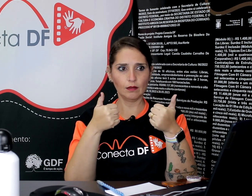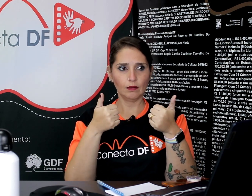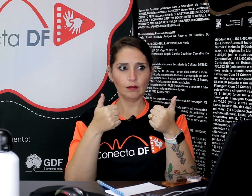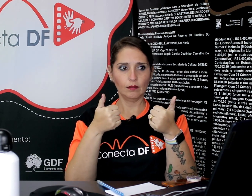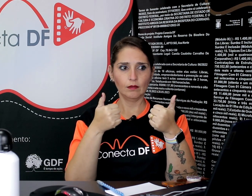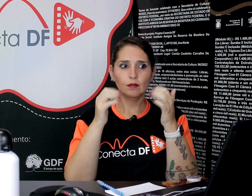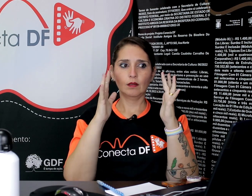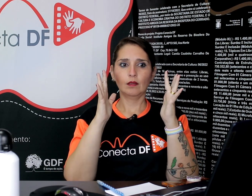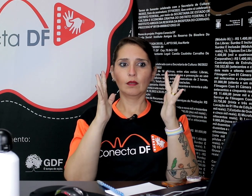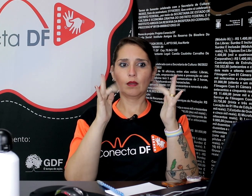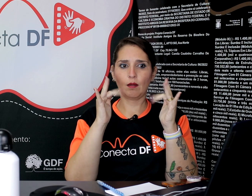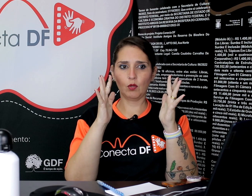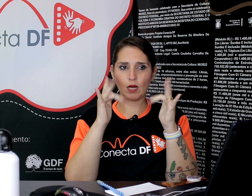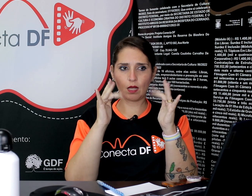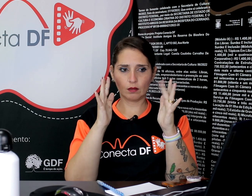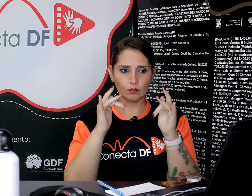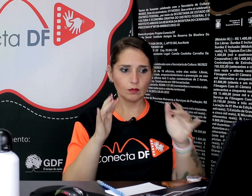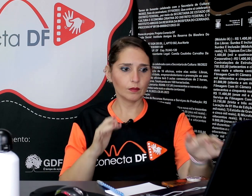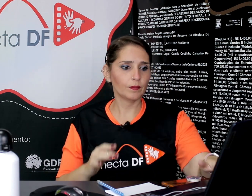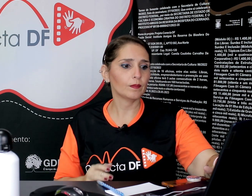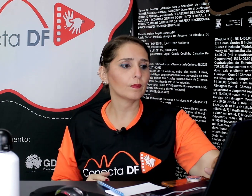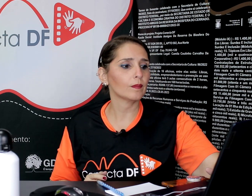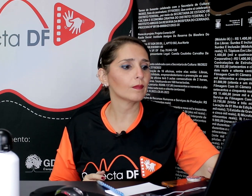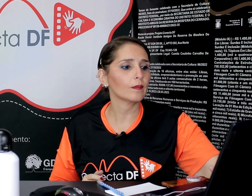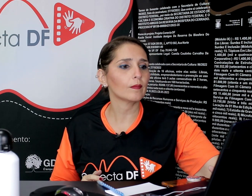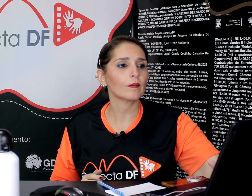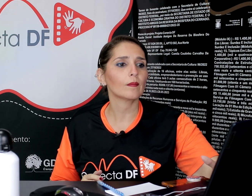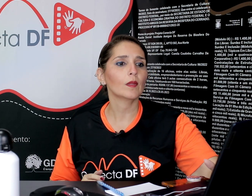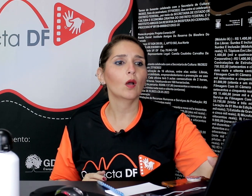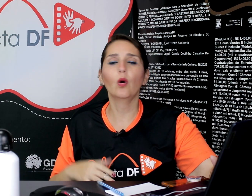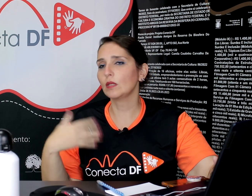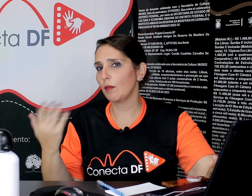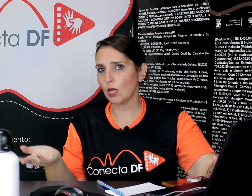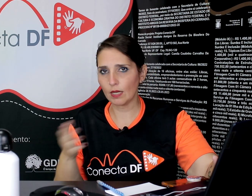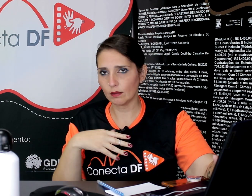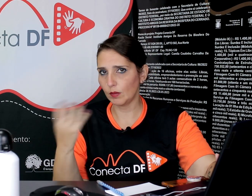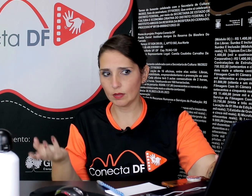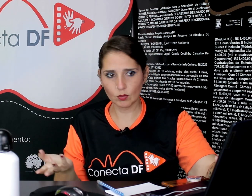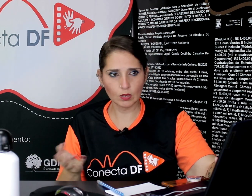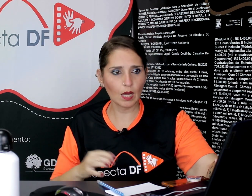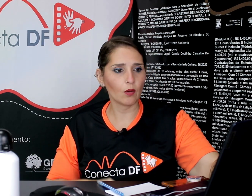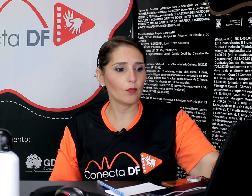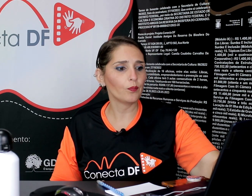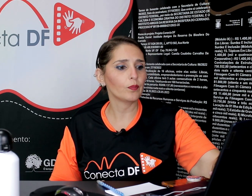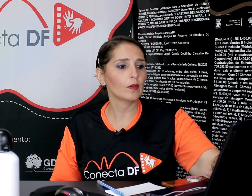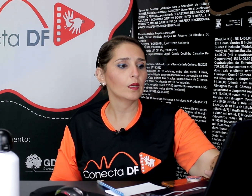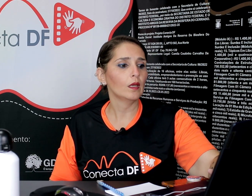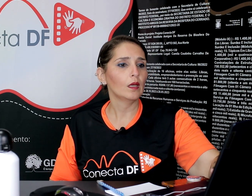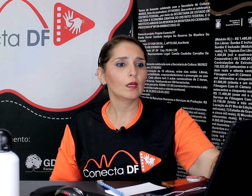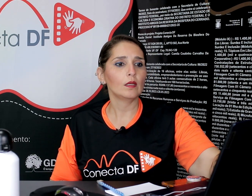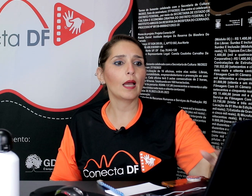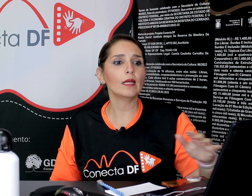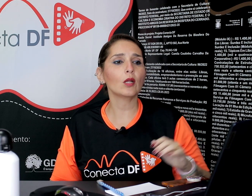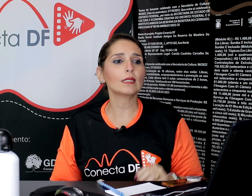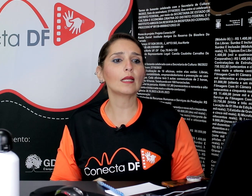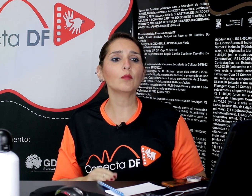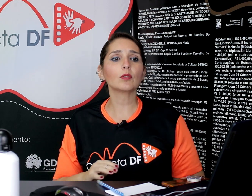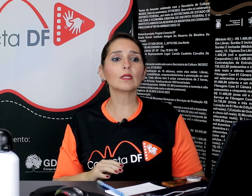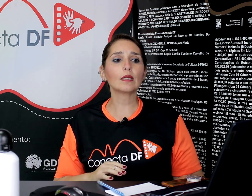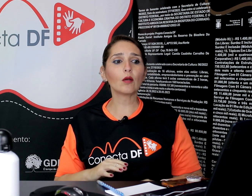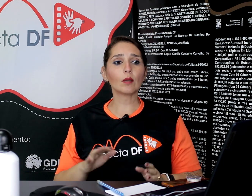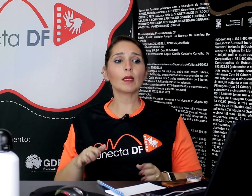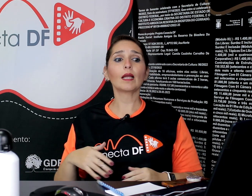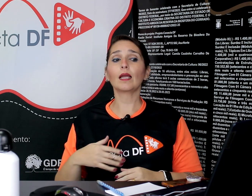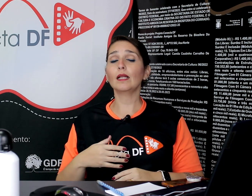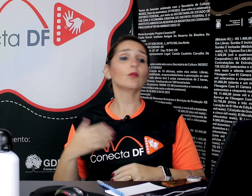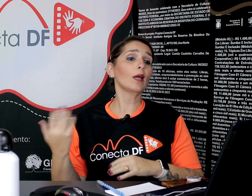Ok? Namorado. Ou namorado, mesmo sinal. E aí nós temos o